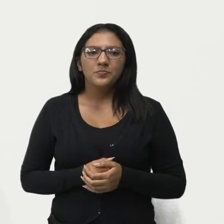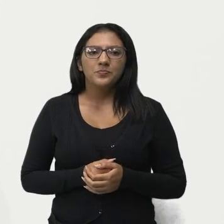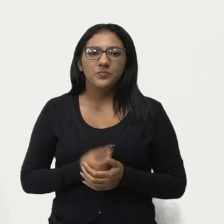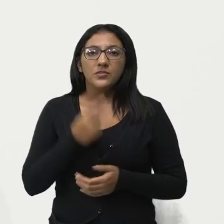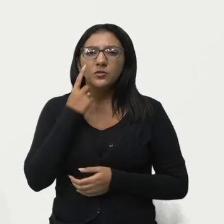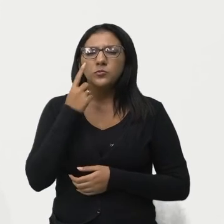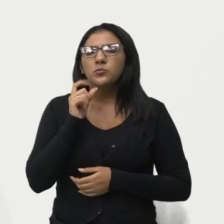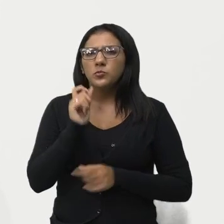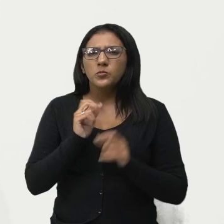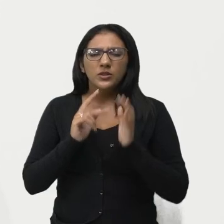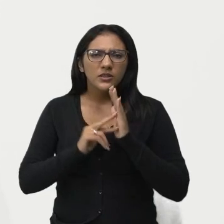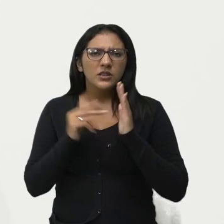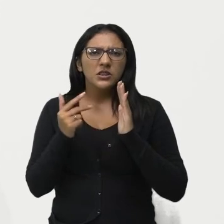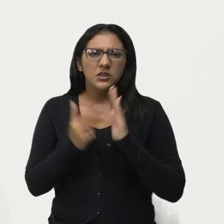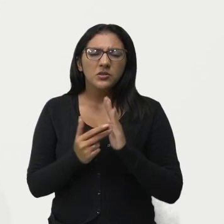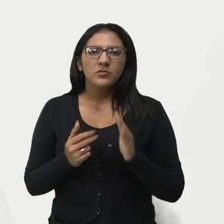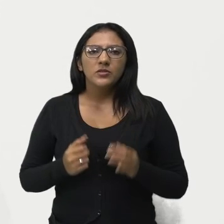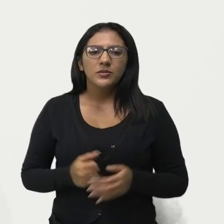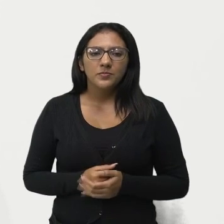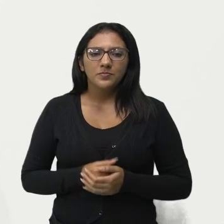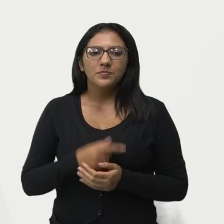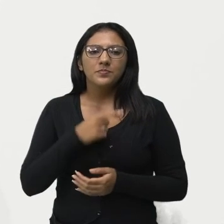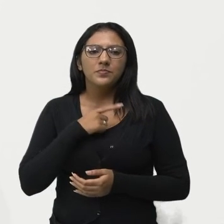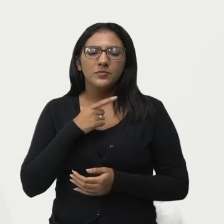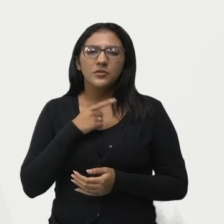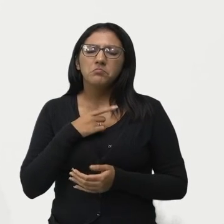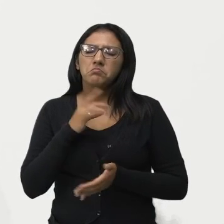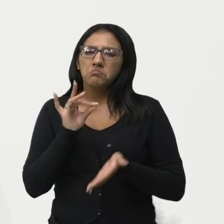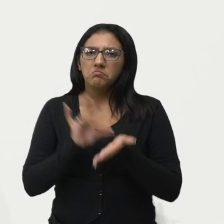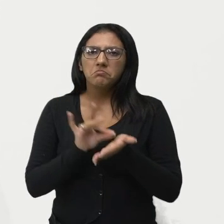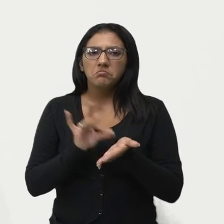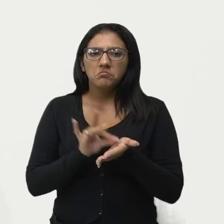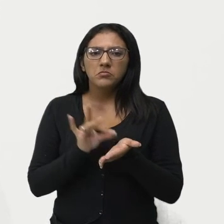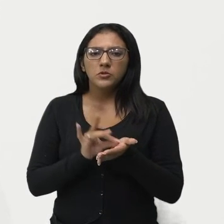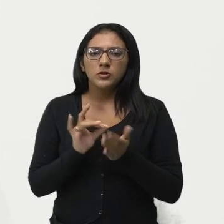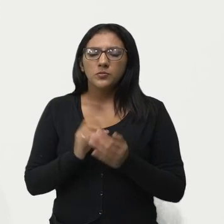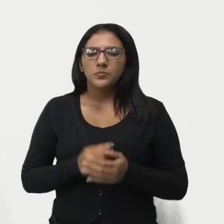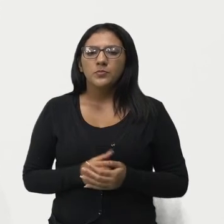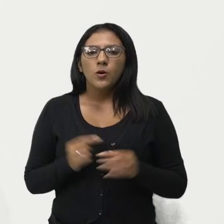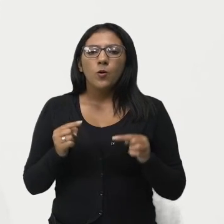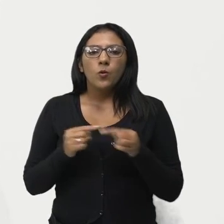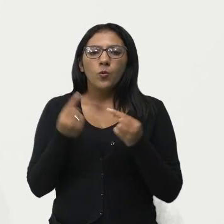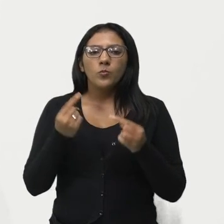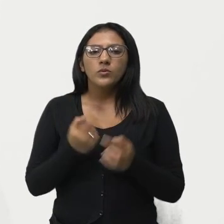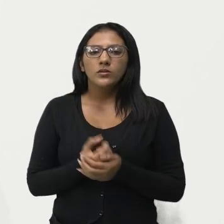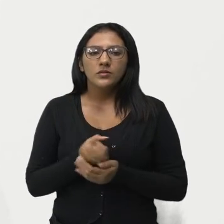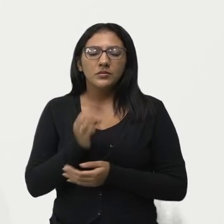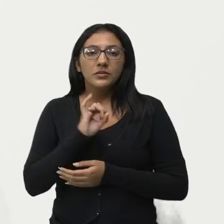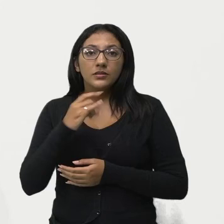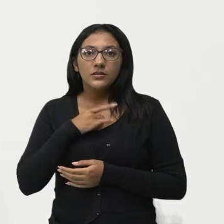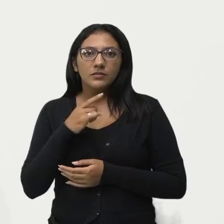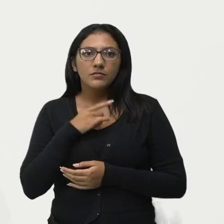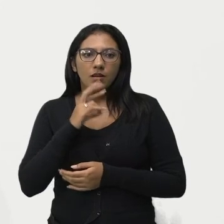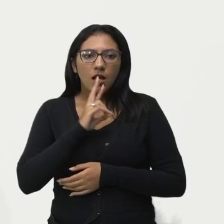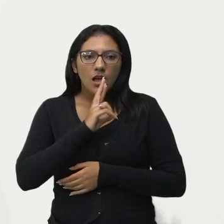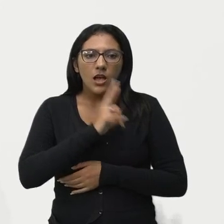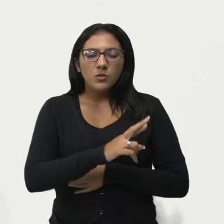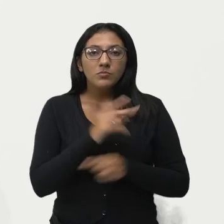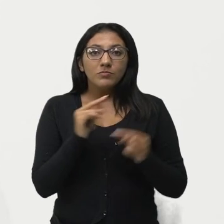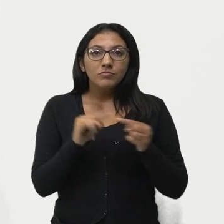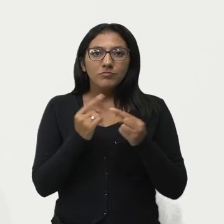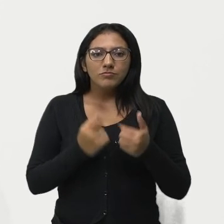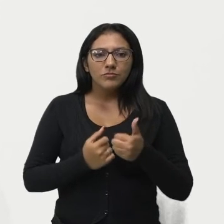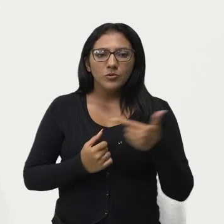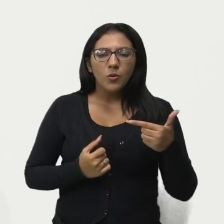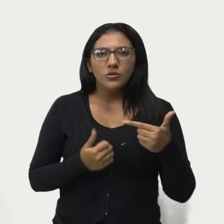Isso significa que essa igualdade é verdadeira, tá? Quando a gente encontra esse resultado igual,